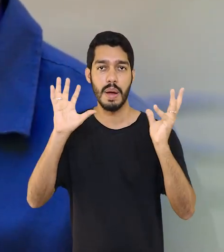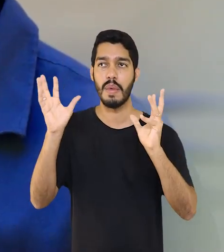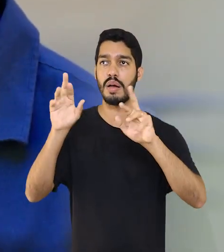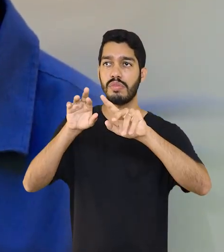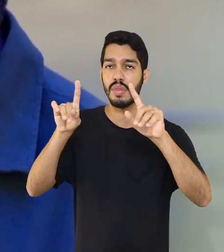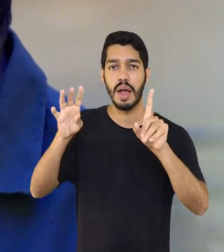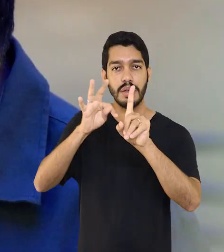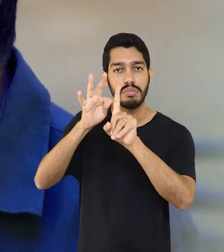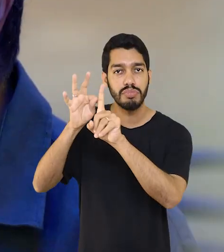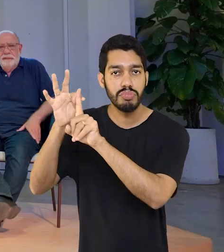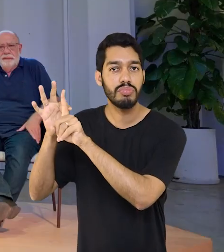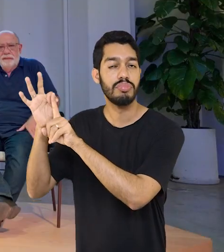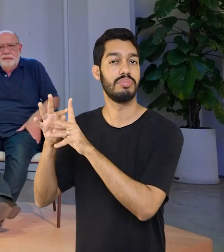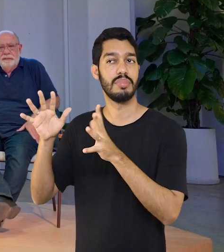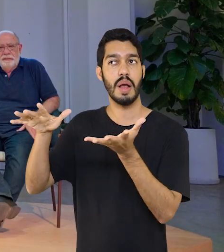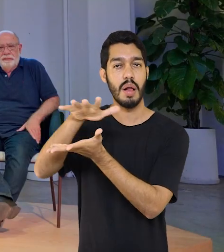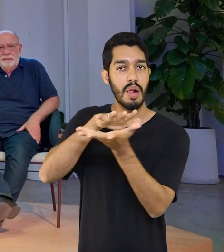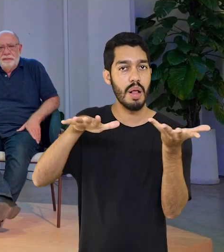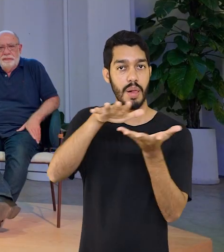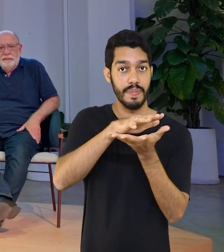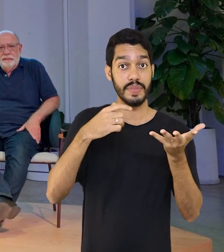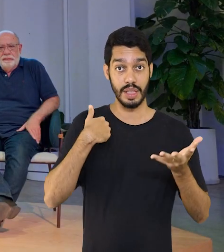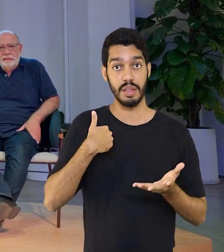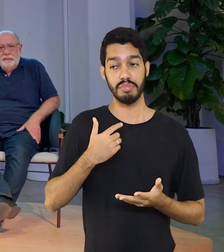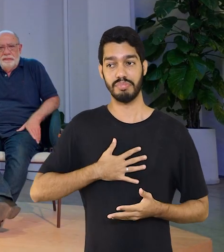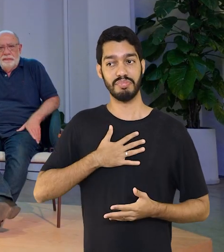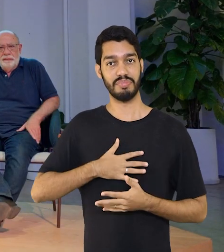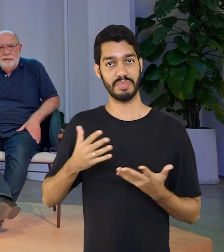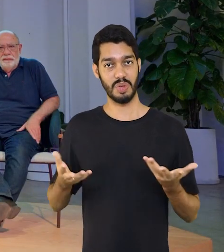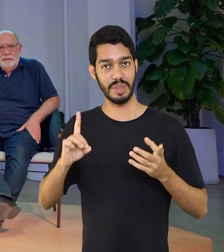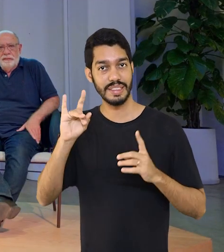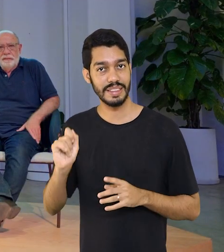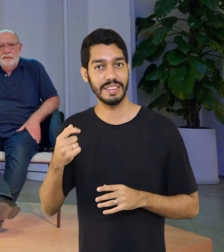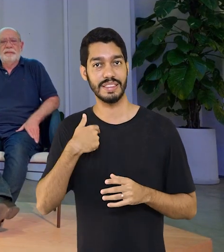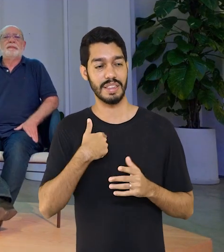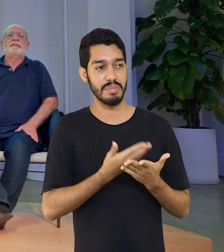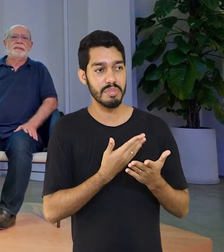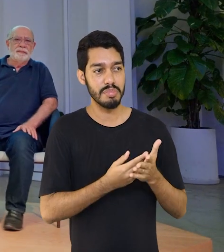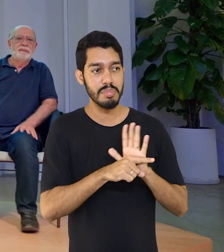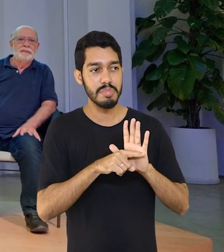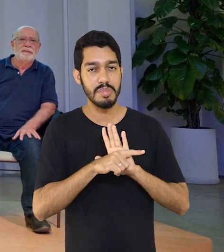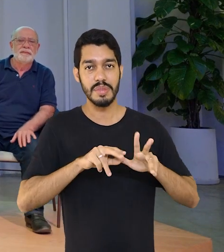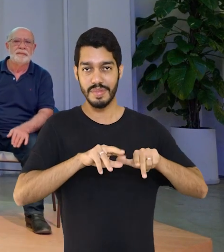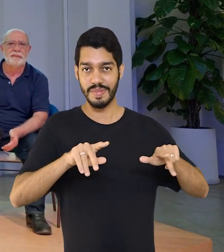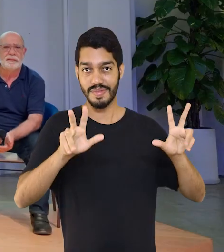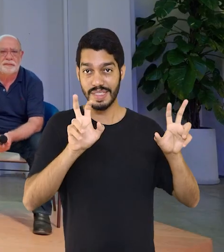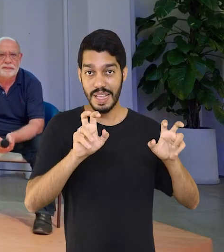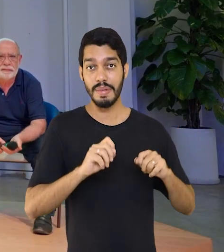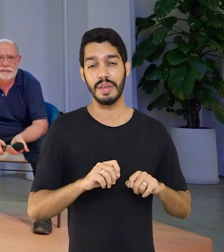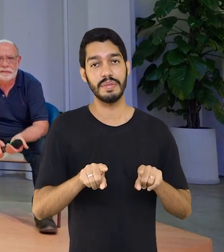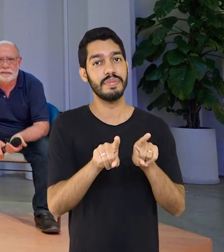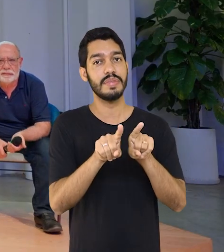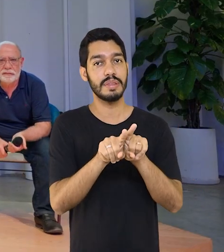ajudei na confecção de alguns dos materiais lá para o IPCC, eu acho que foi a 3ª ou 4ª edição, foi bem interessante. Eu